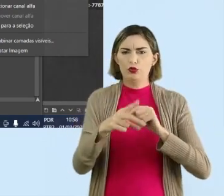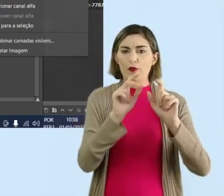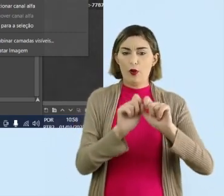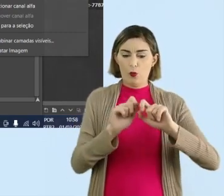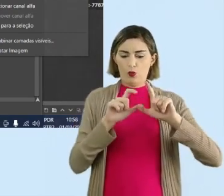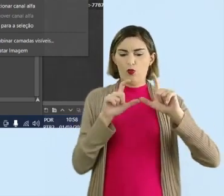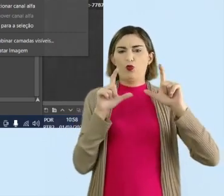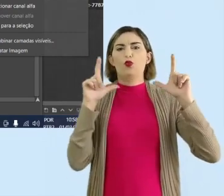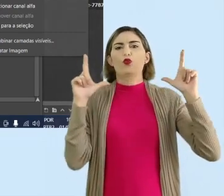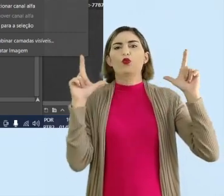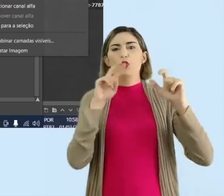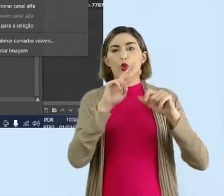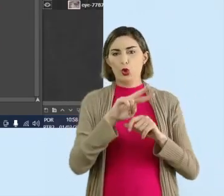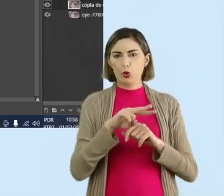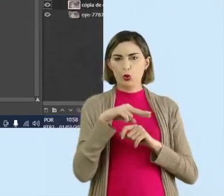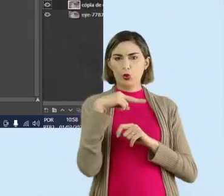camada